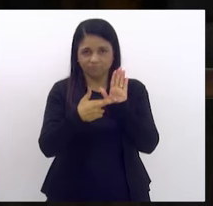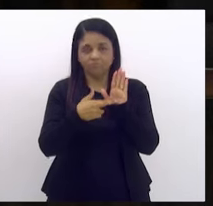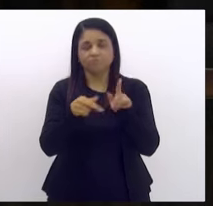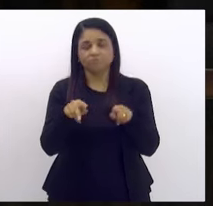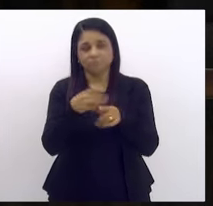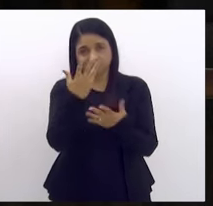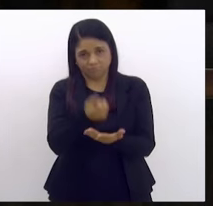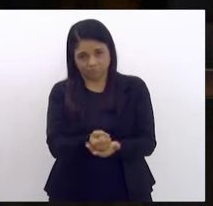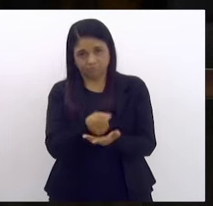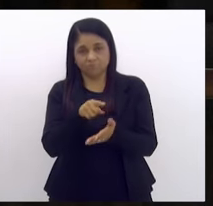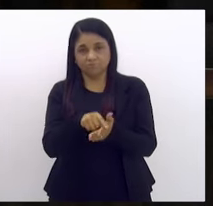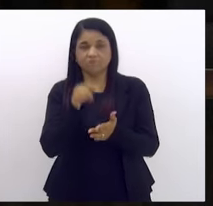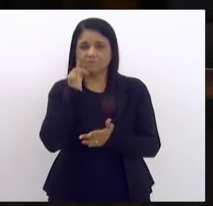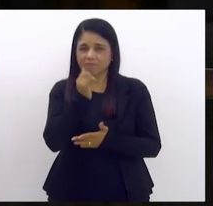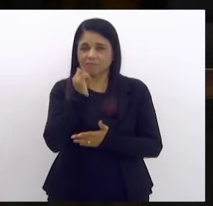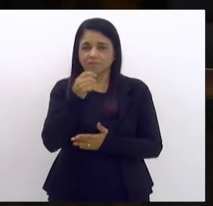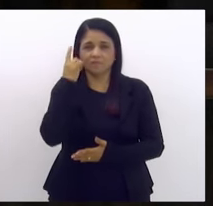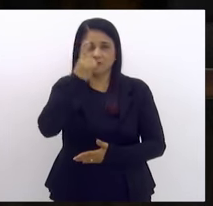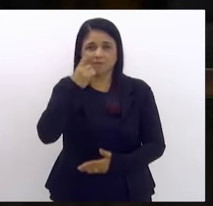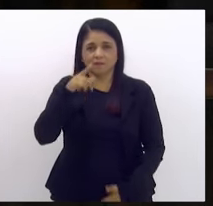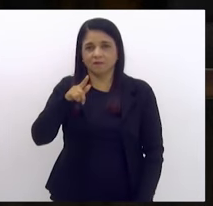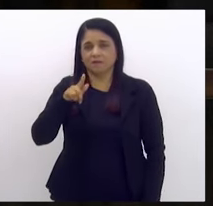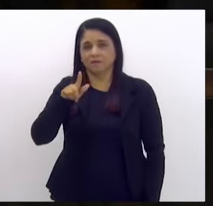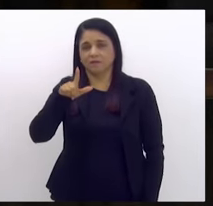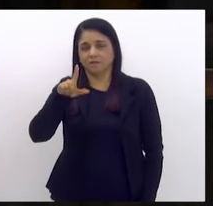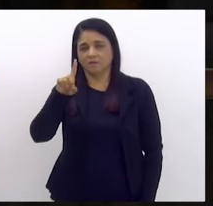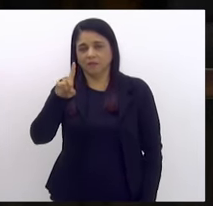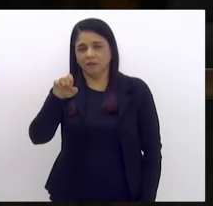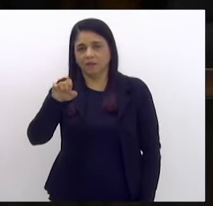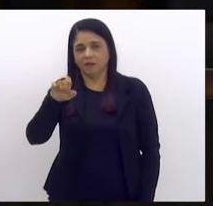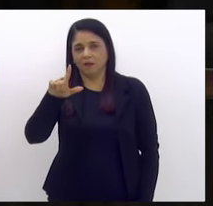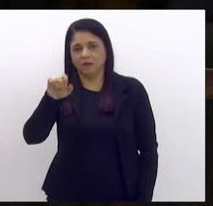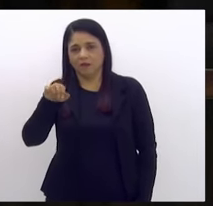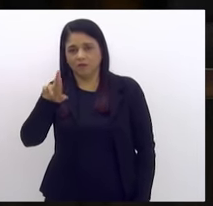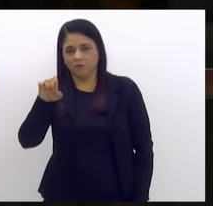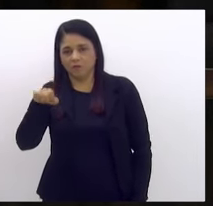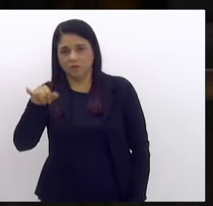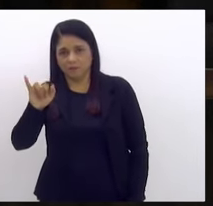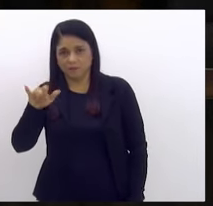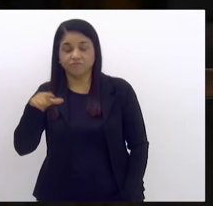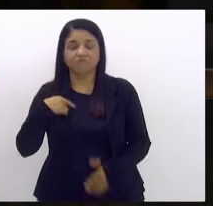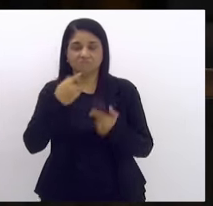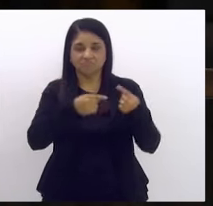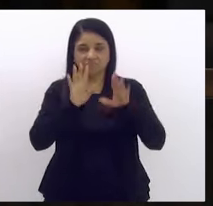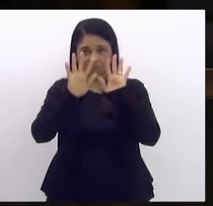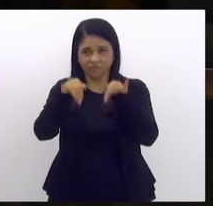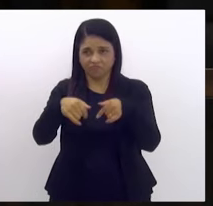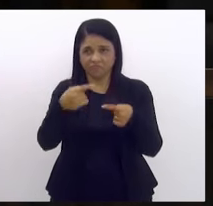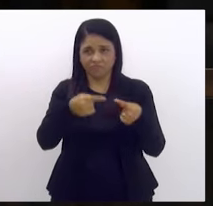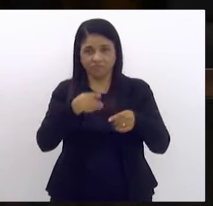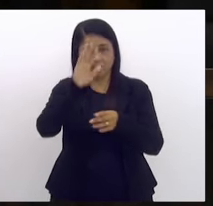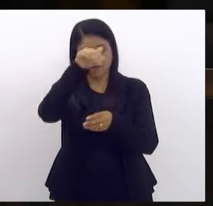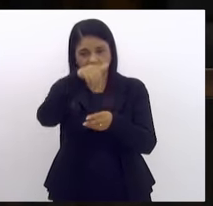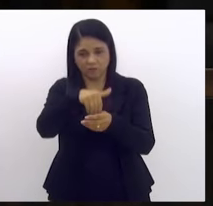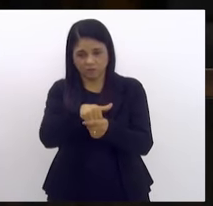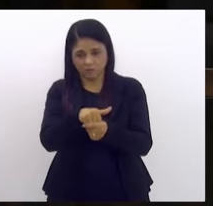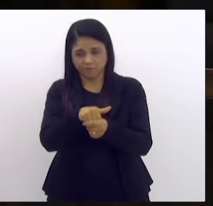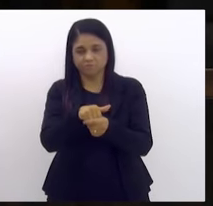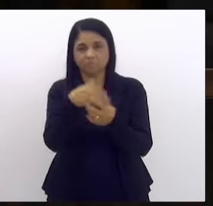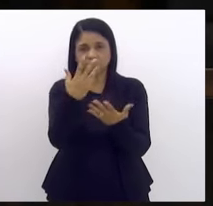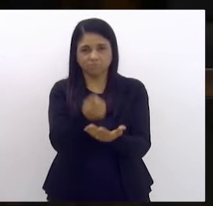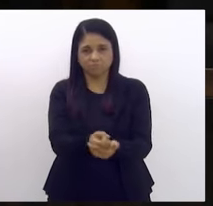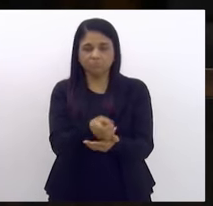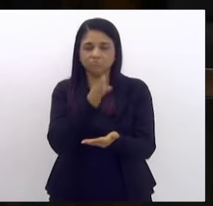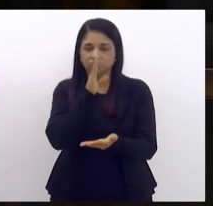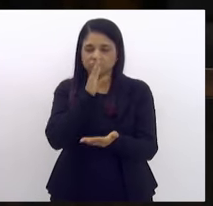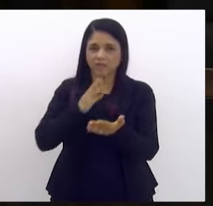Externas, favorável. Relator, deputado Guilherme Delarol. Em discussão, não havendo quem queira discutir, encerrada a discussão, em votação, senhores que